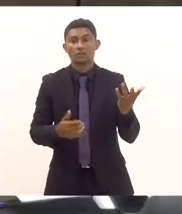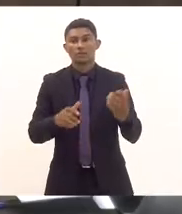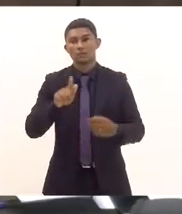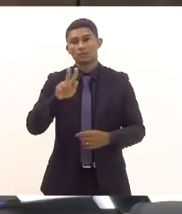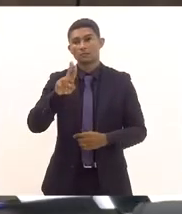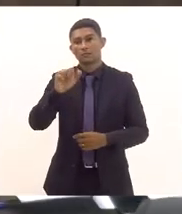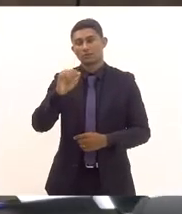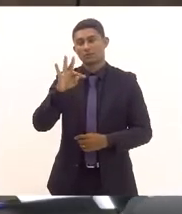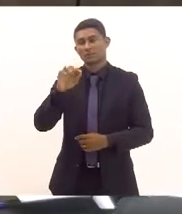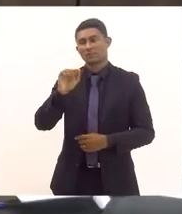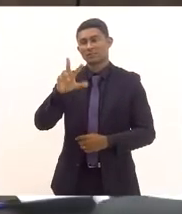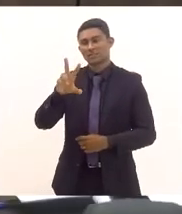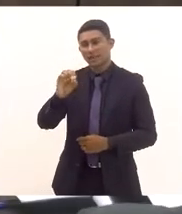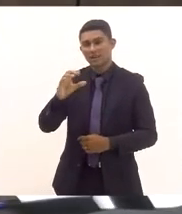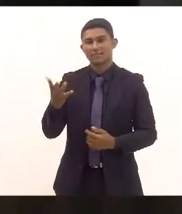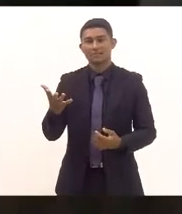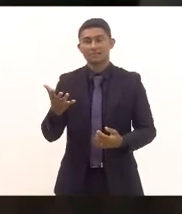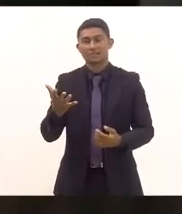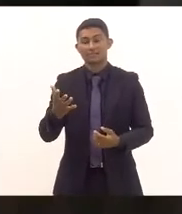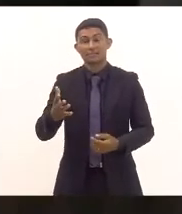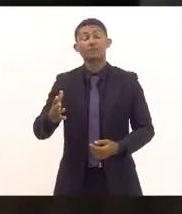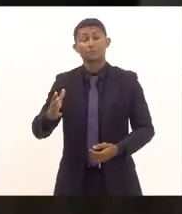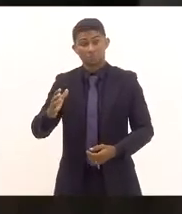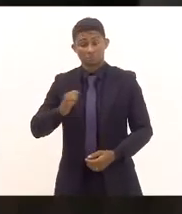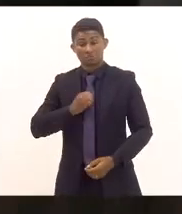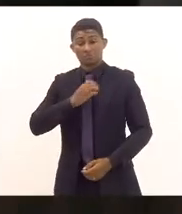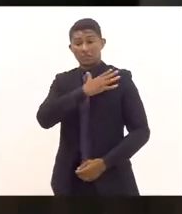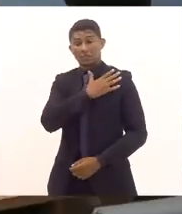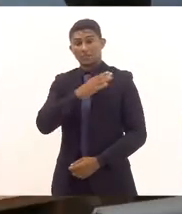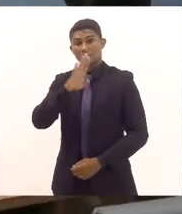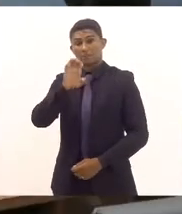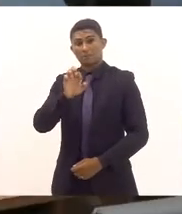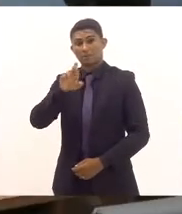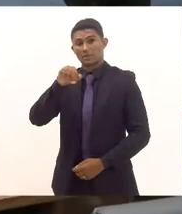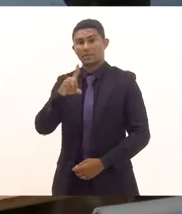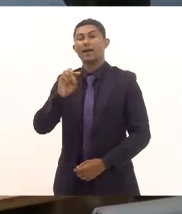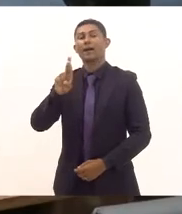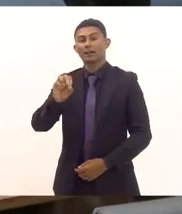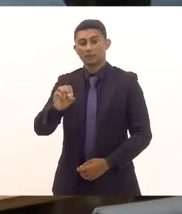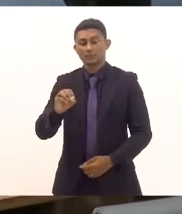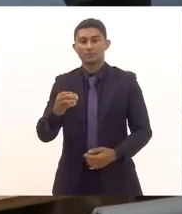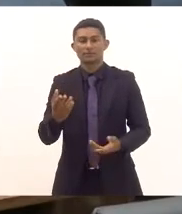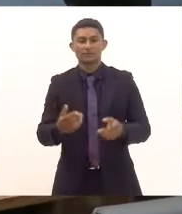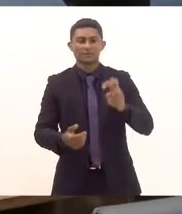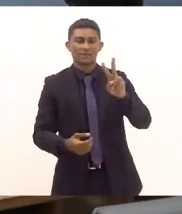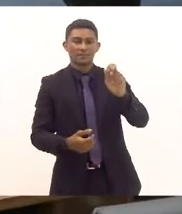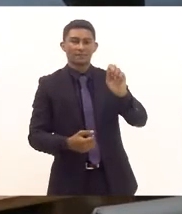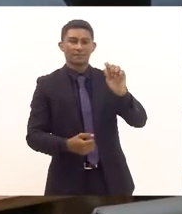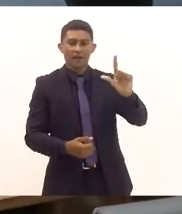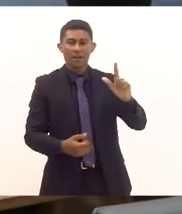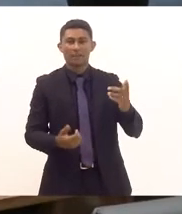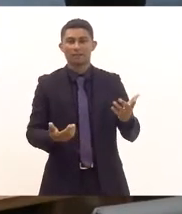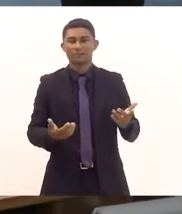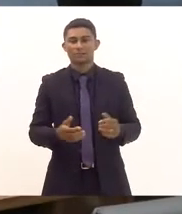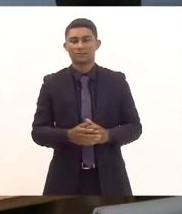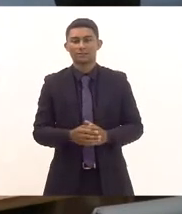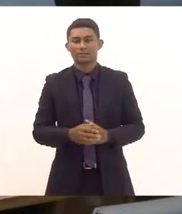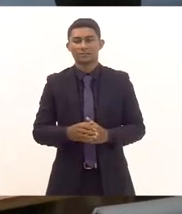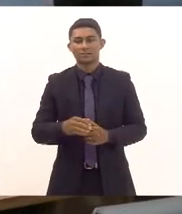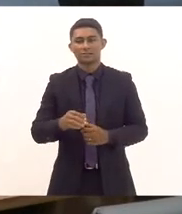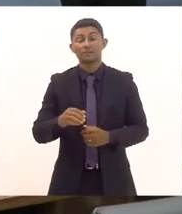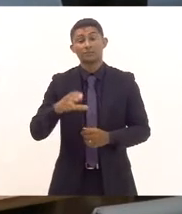Gustavo Schmidt Subtenente Bernard Val do Ceasa nosso Carlos